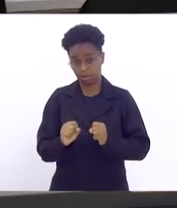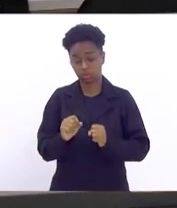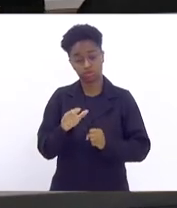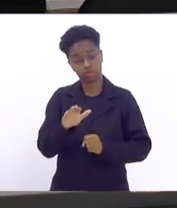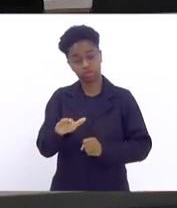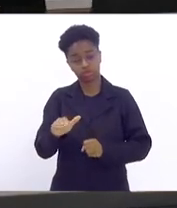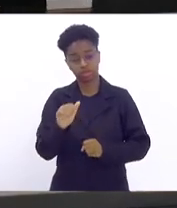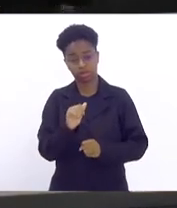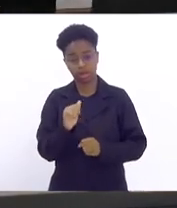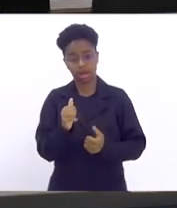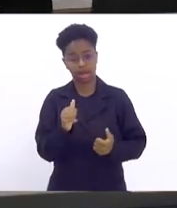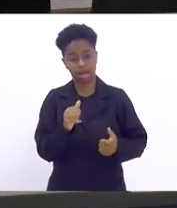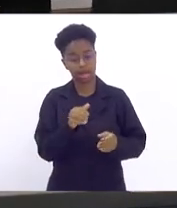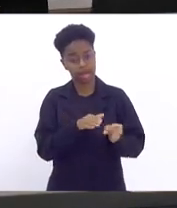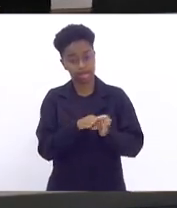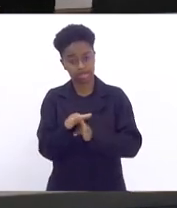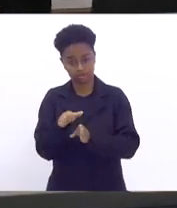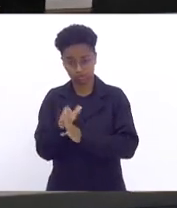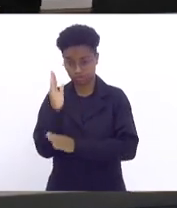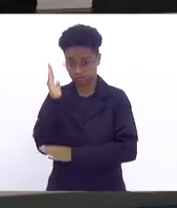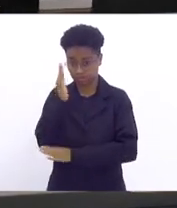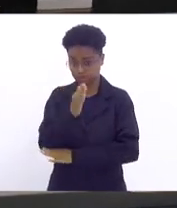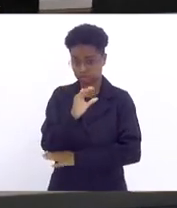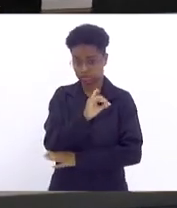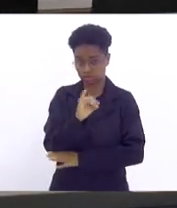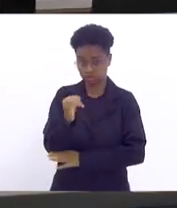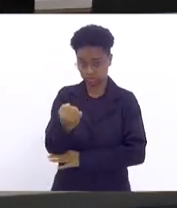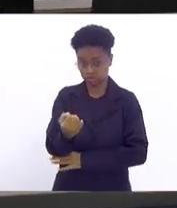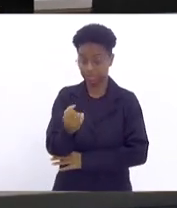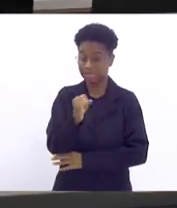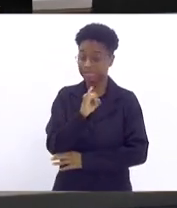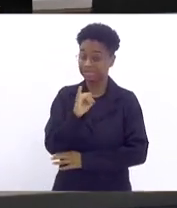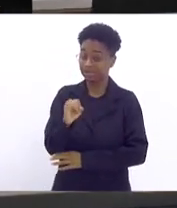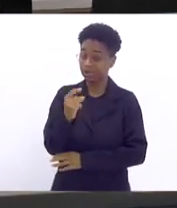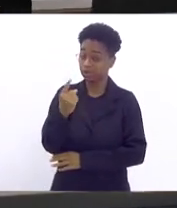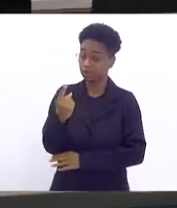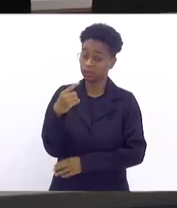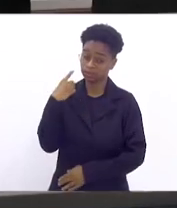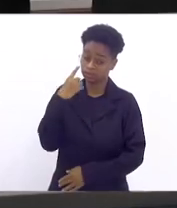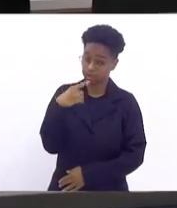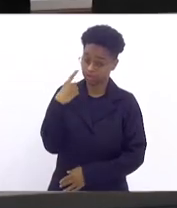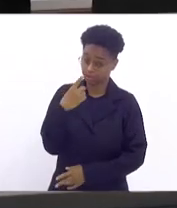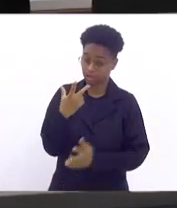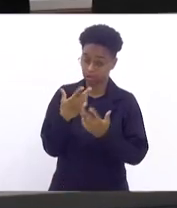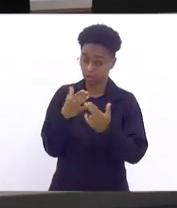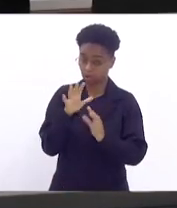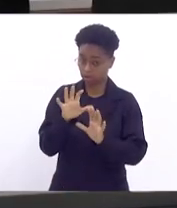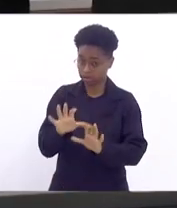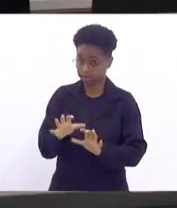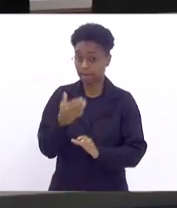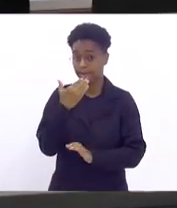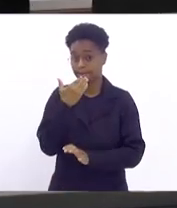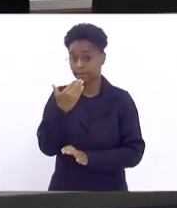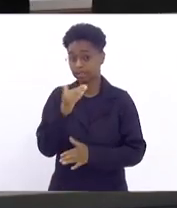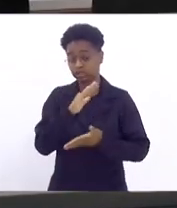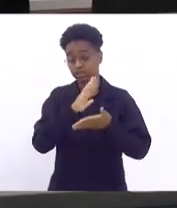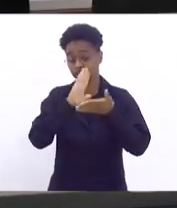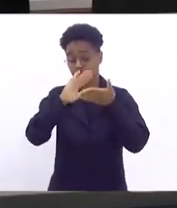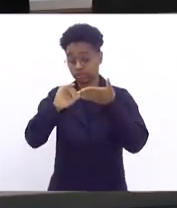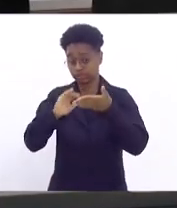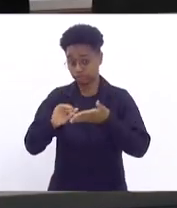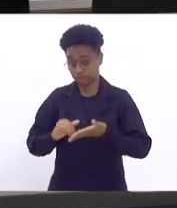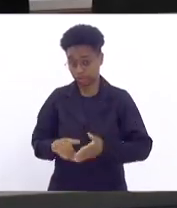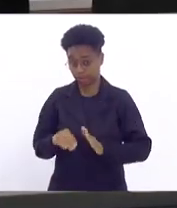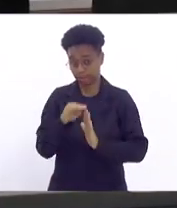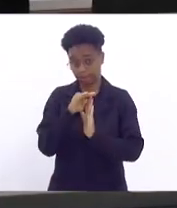da presidência dessa ccj sempre quanto um deputado como este caso pede para retirar os projetos da